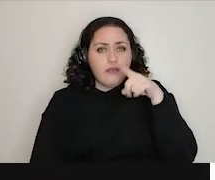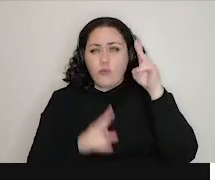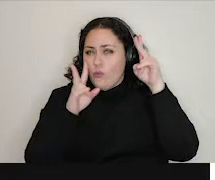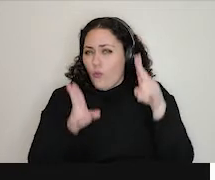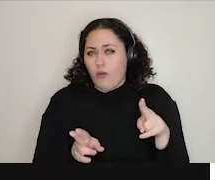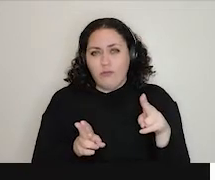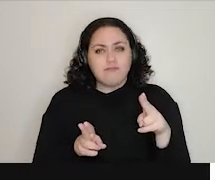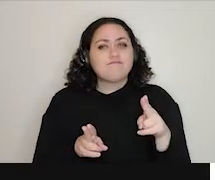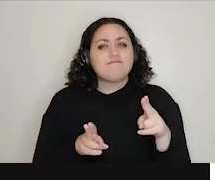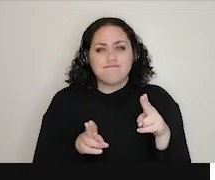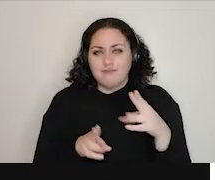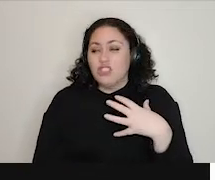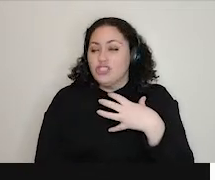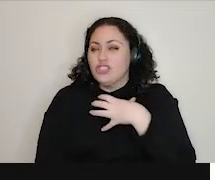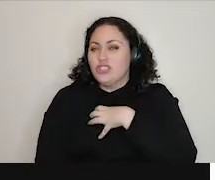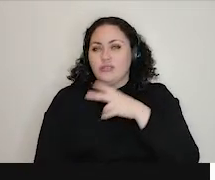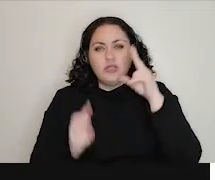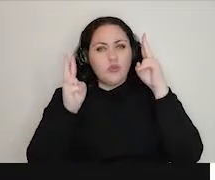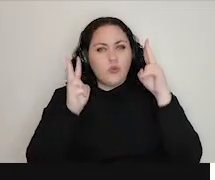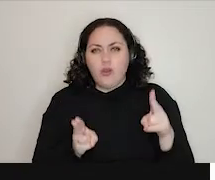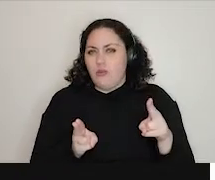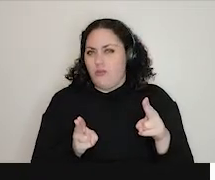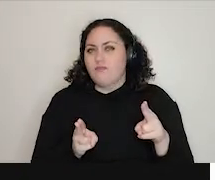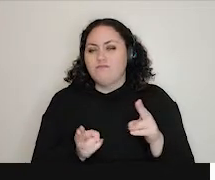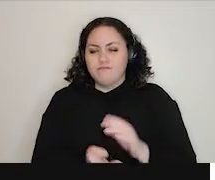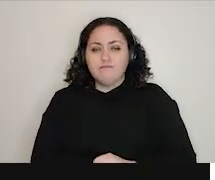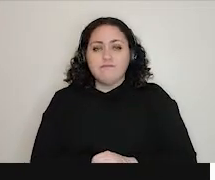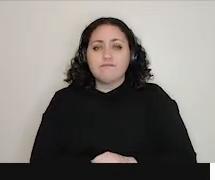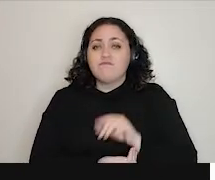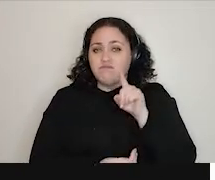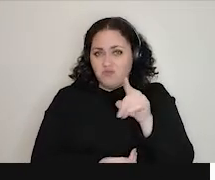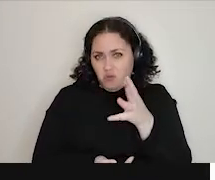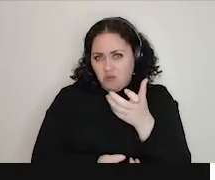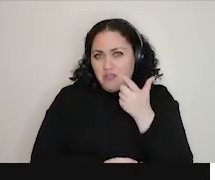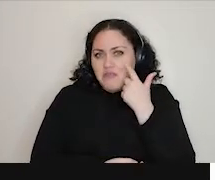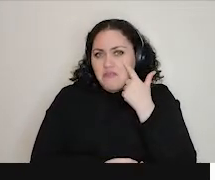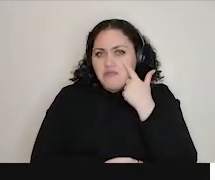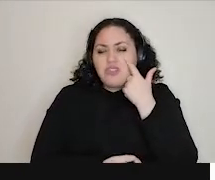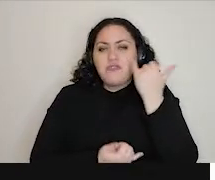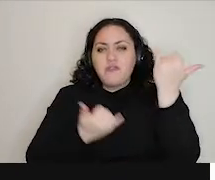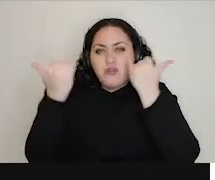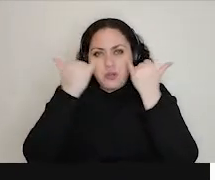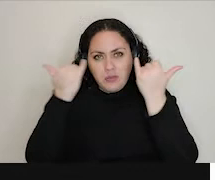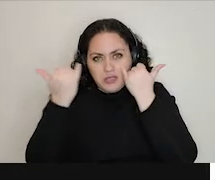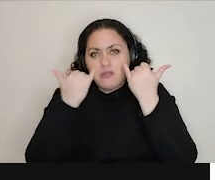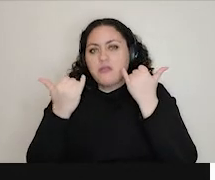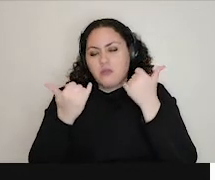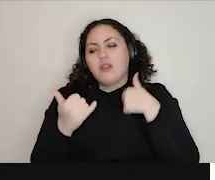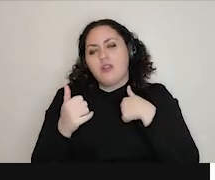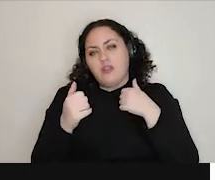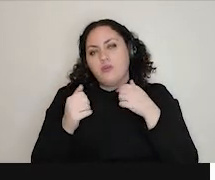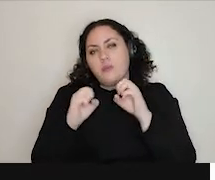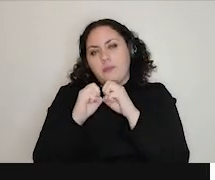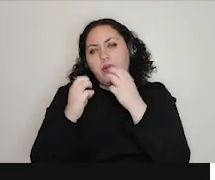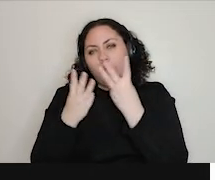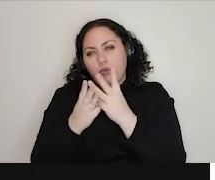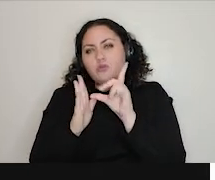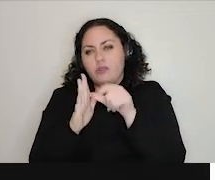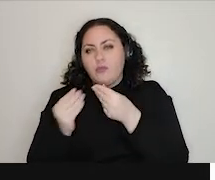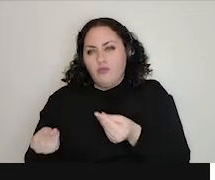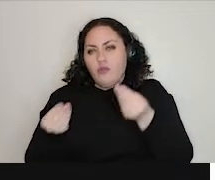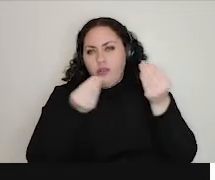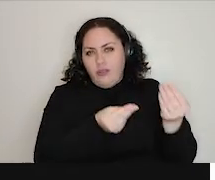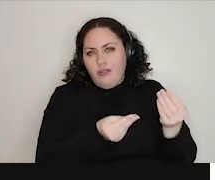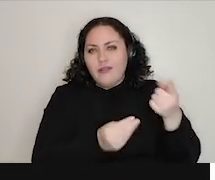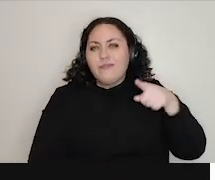cenário é o mesmo. Né? E aí a fonte para vocês buscarem depois essas informações, vou repassar a apresentação para as